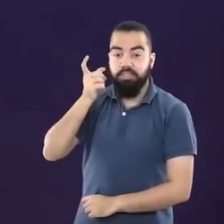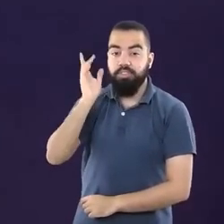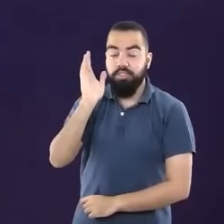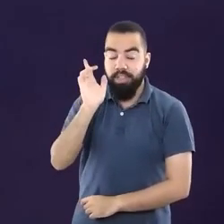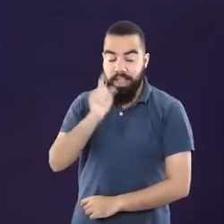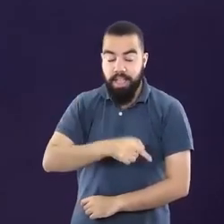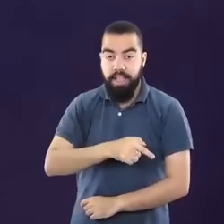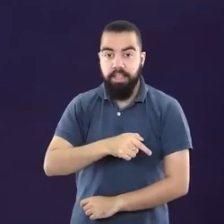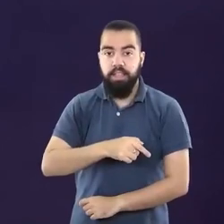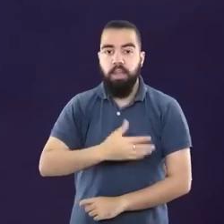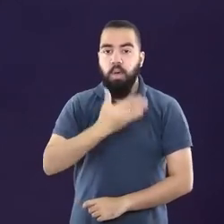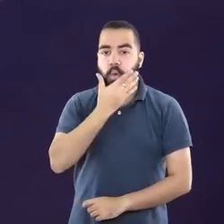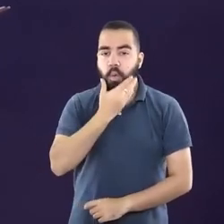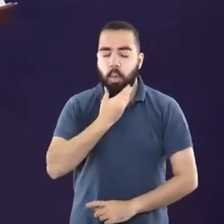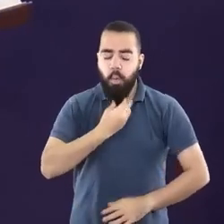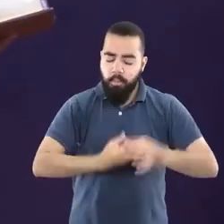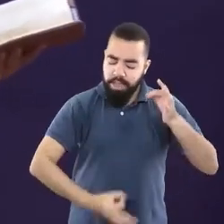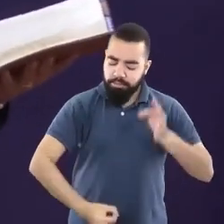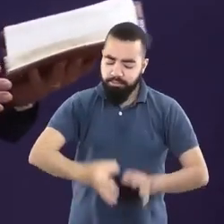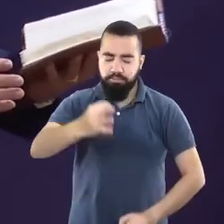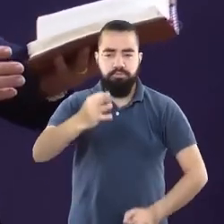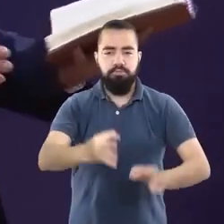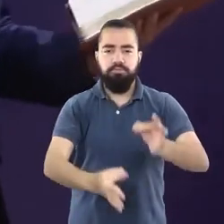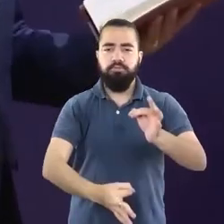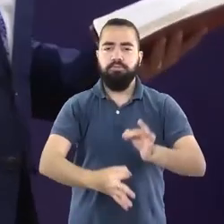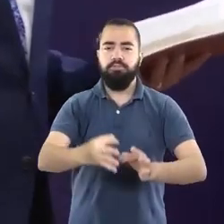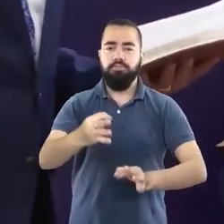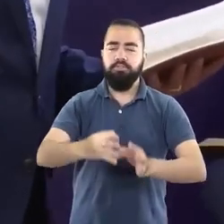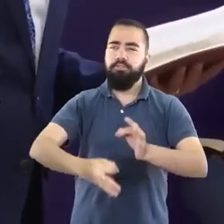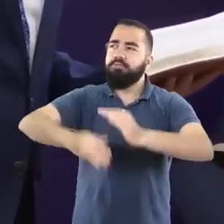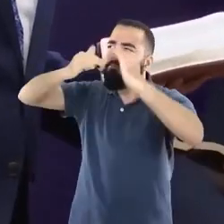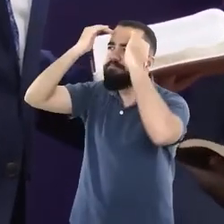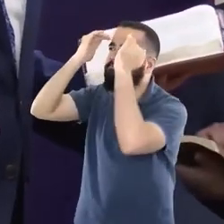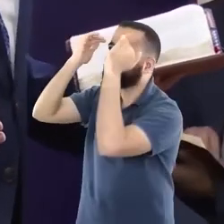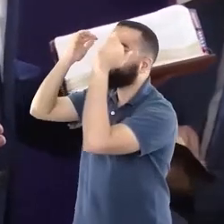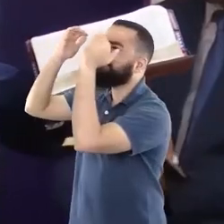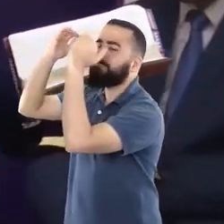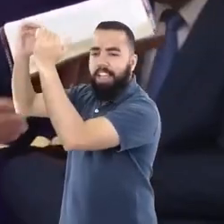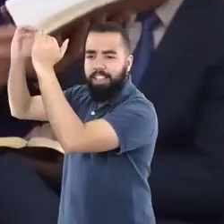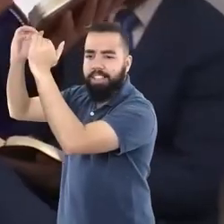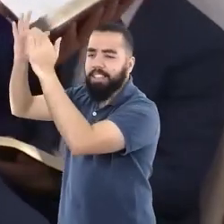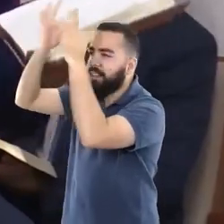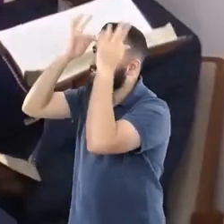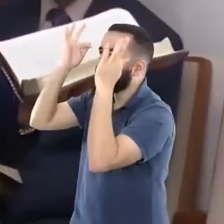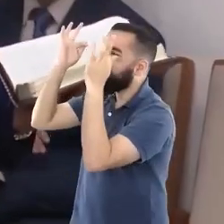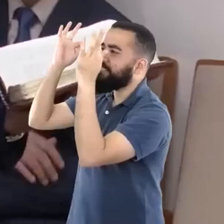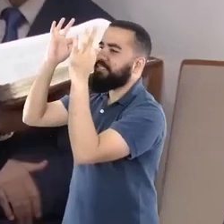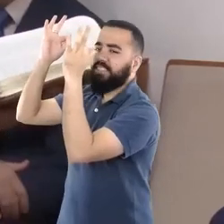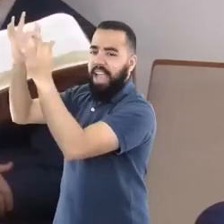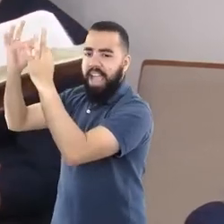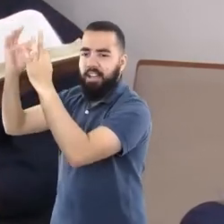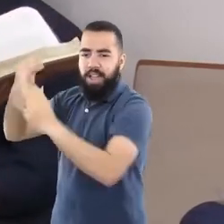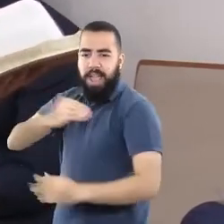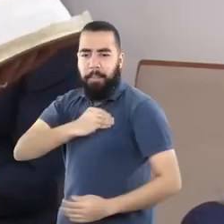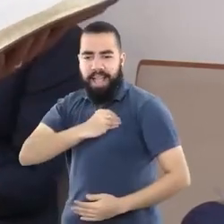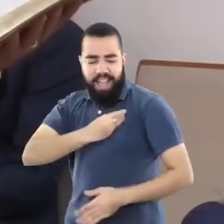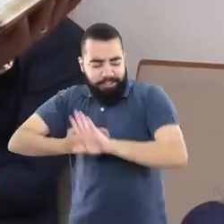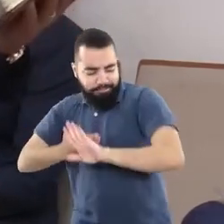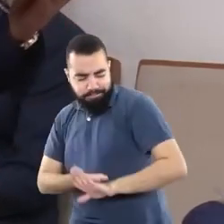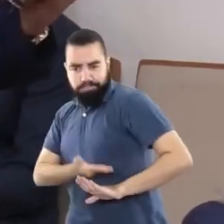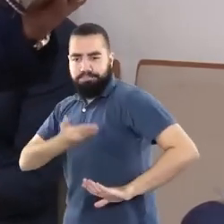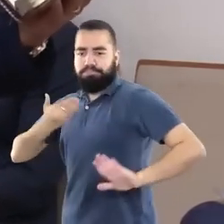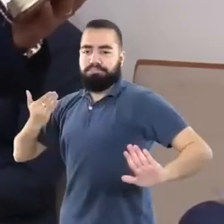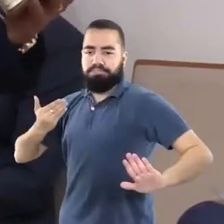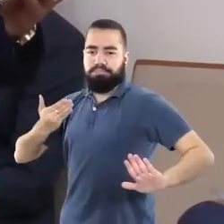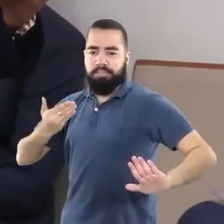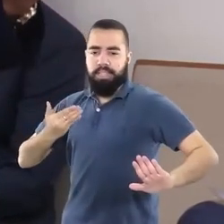homem justo, o homem temente a Deus, o homem que se desviava do mal, o homem que recebe do